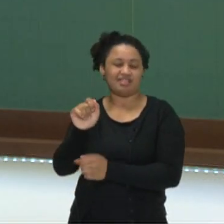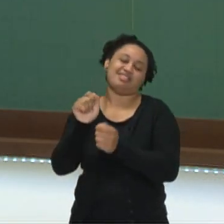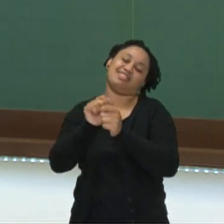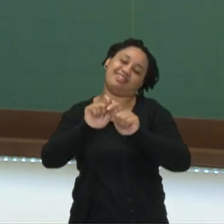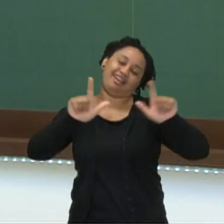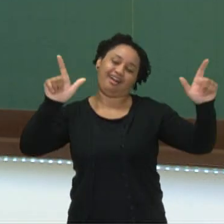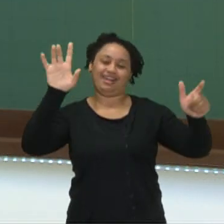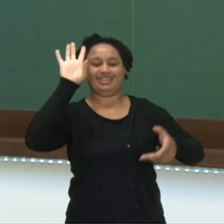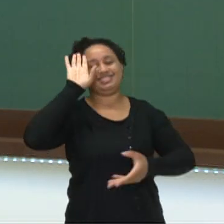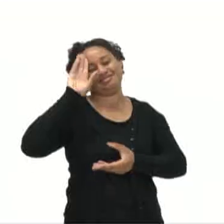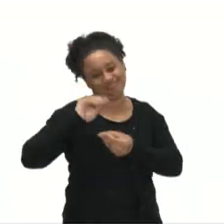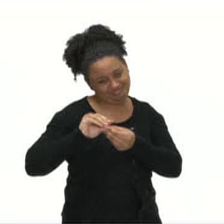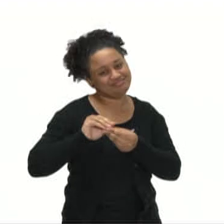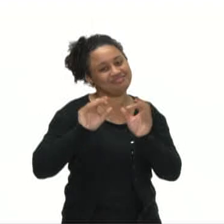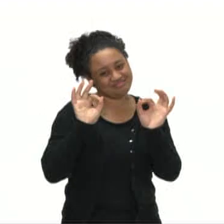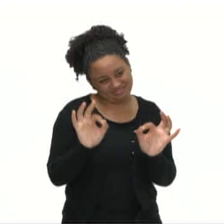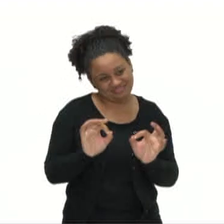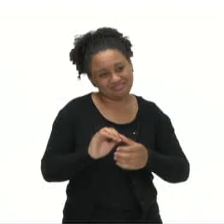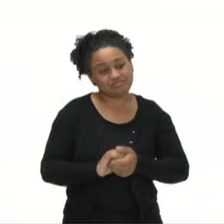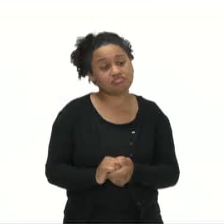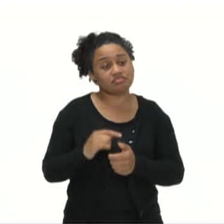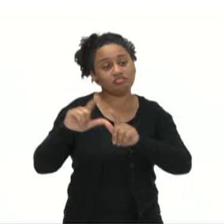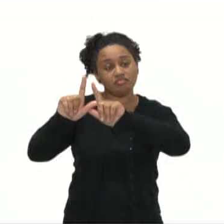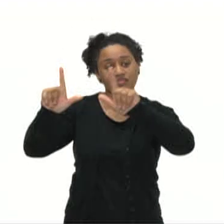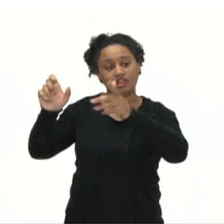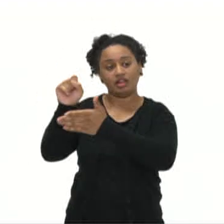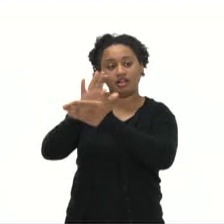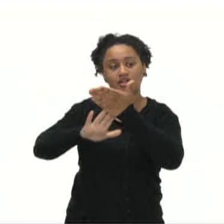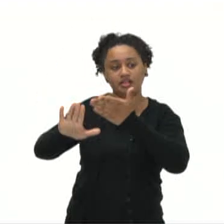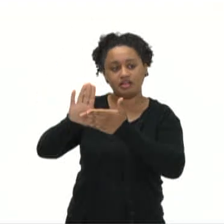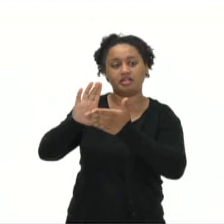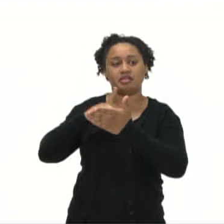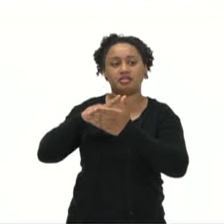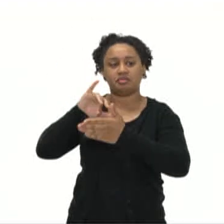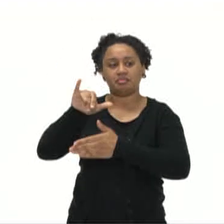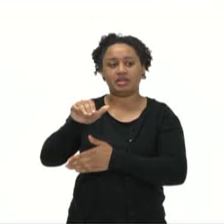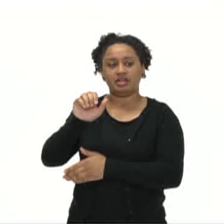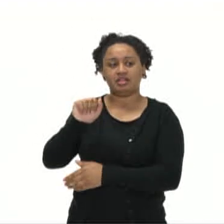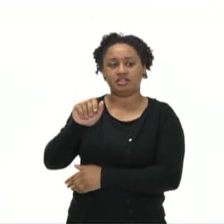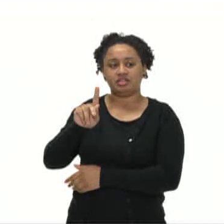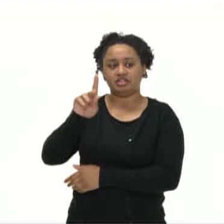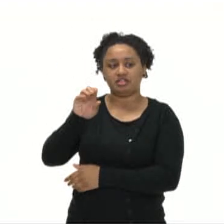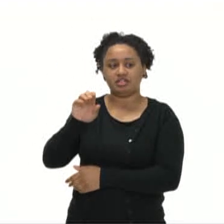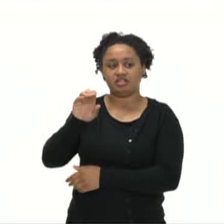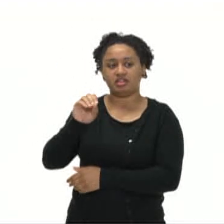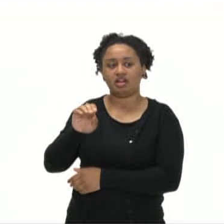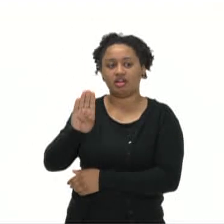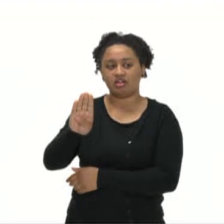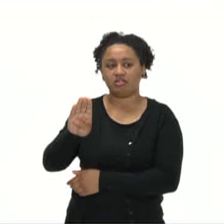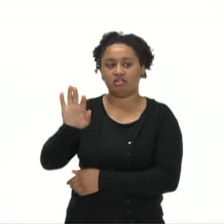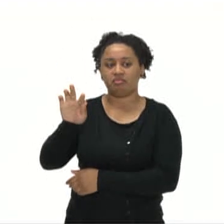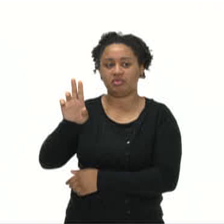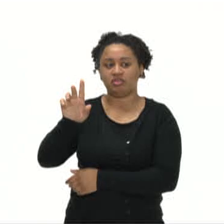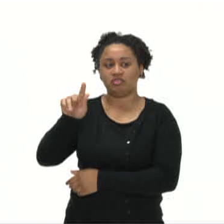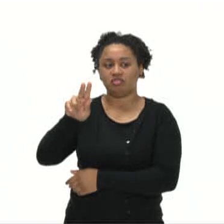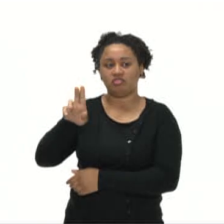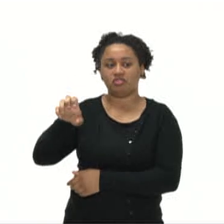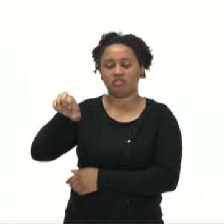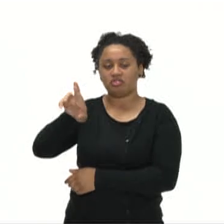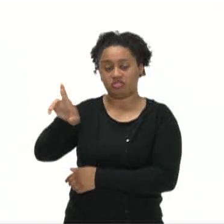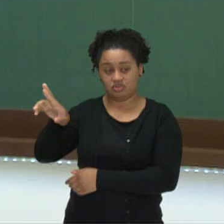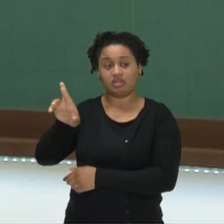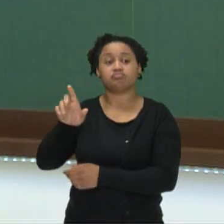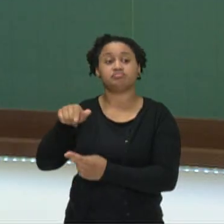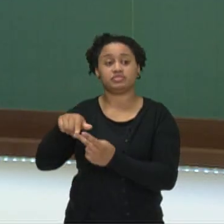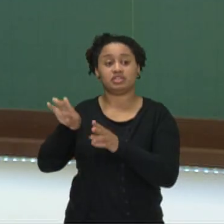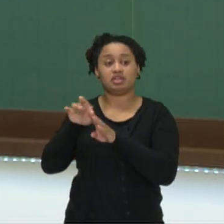Agora, nossa! E aqui a gente tem um retrato, né, de Jack Beaufort e sua esposa, né? Que são grandes burgueses também conhecidos